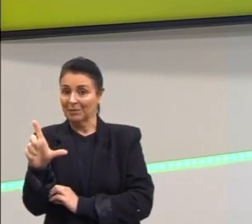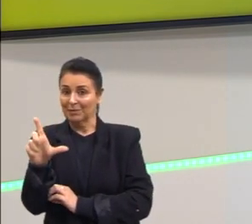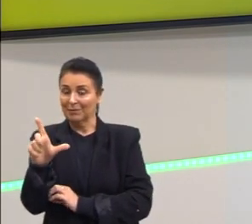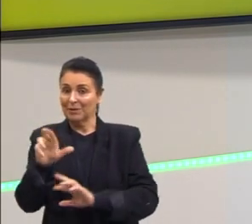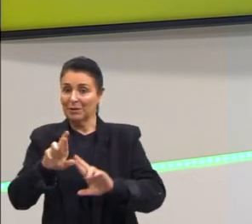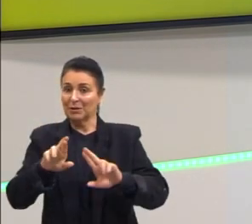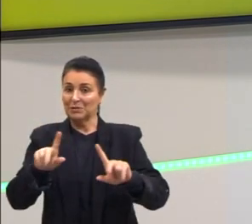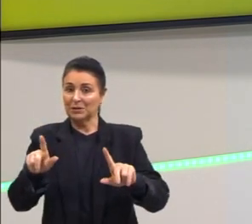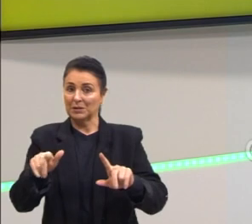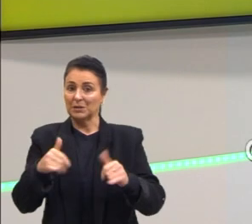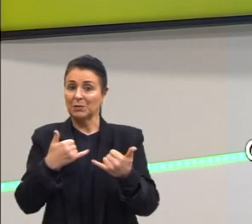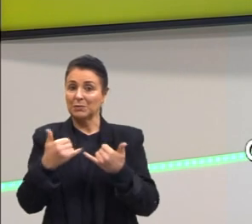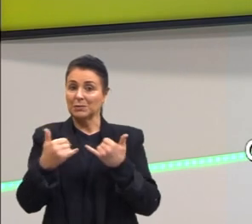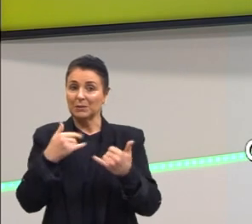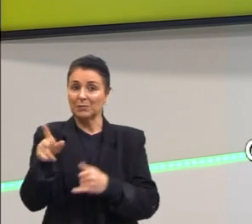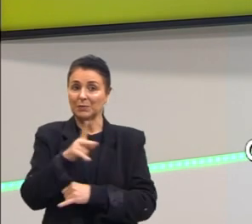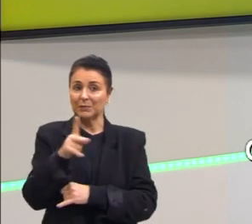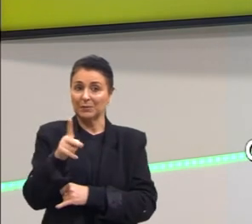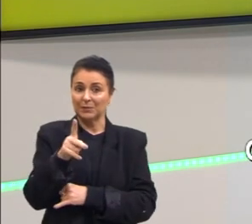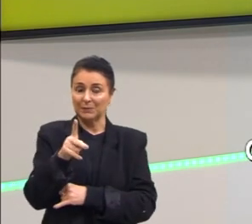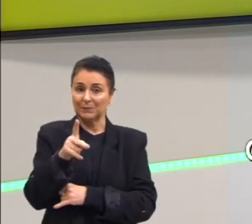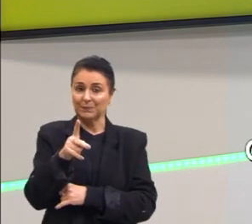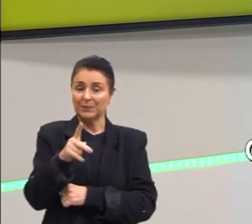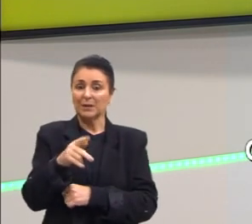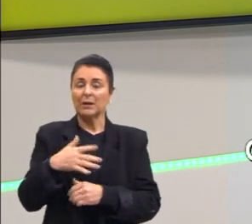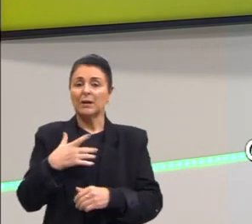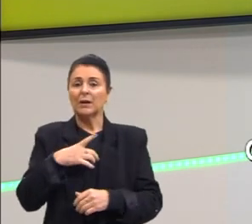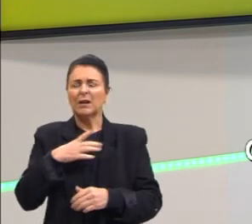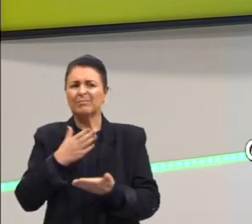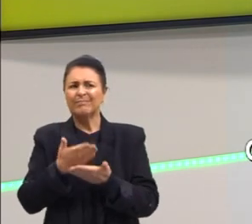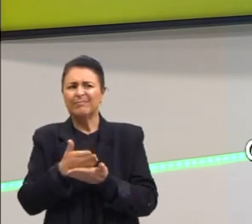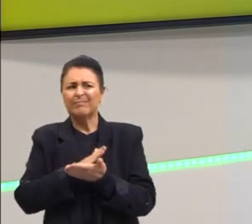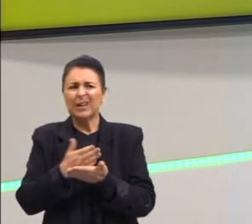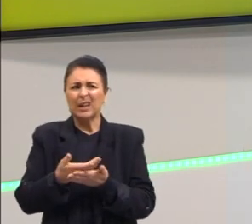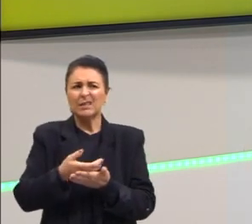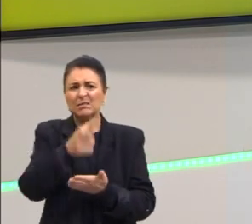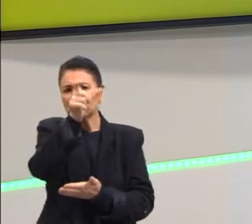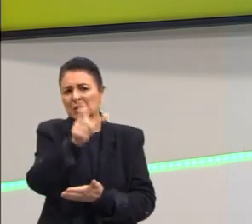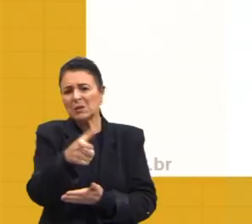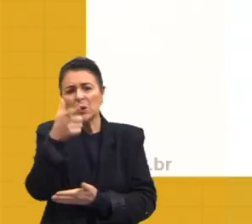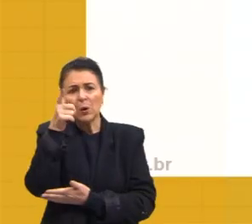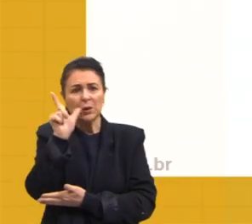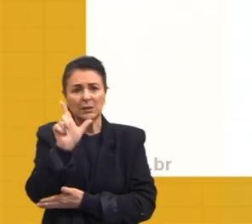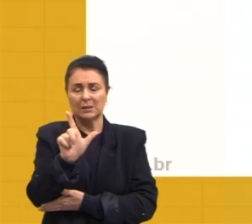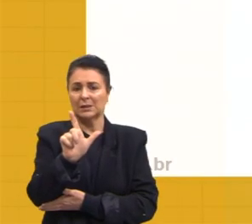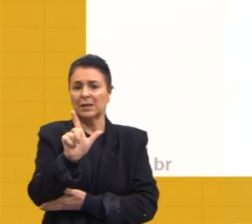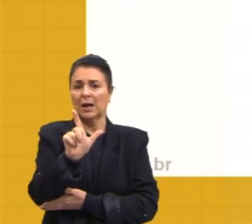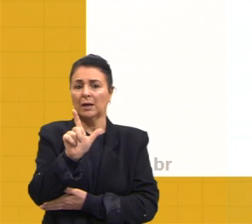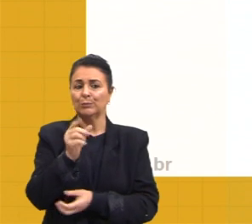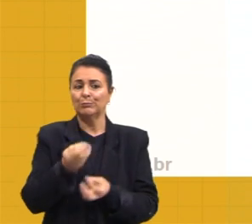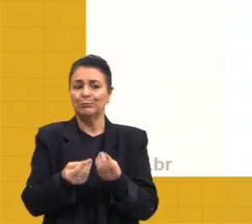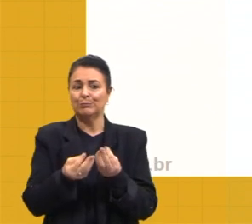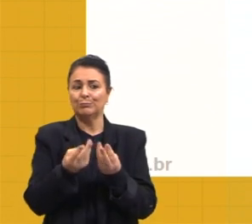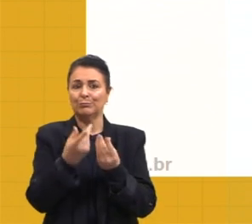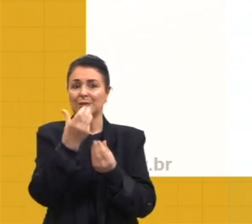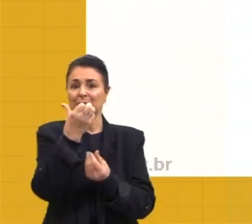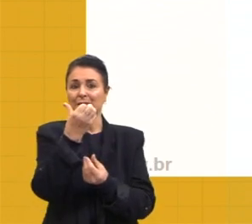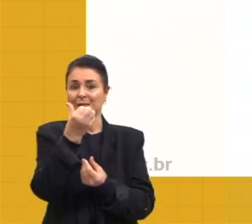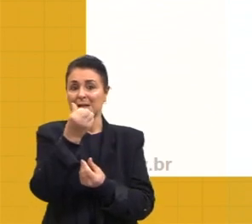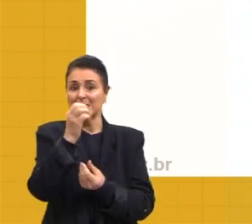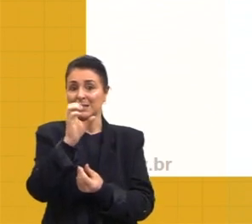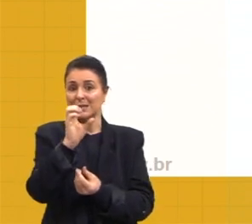exemplo que eu trouxe que comum ou se for dito que em média uma pessoa consegue quem massa e cento as calorias